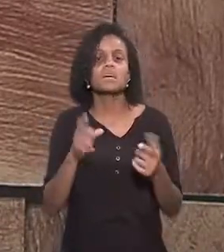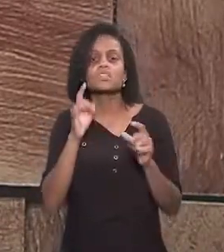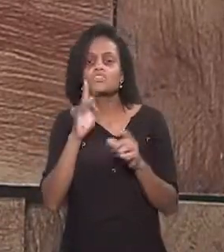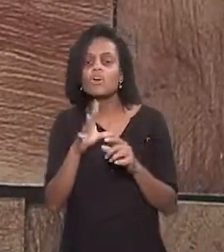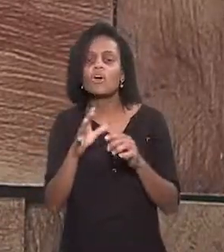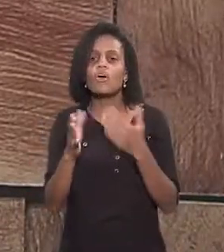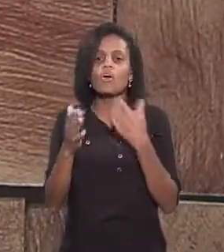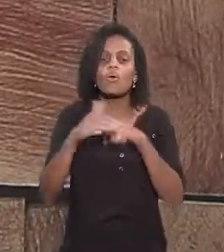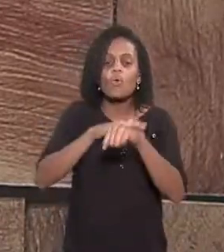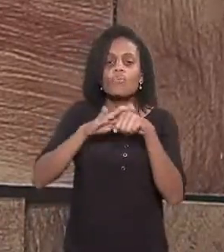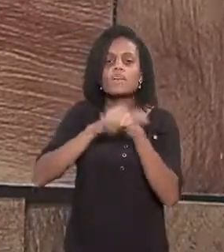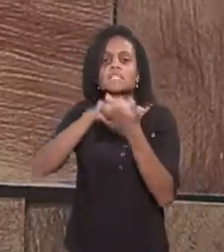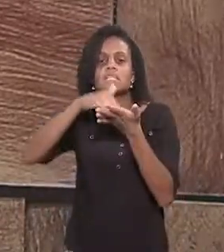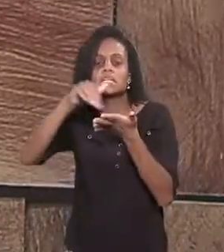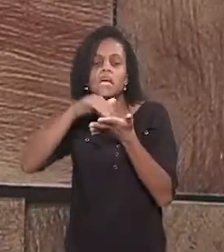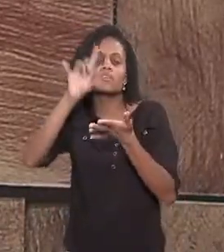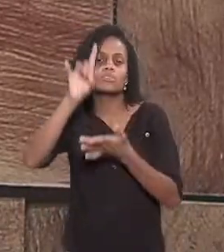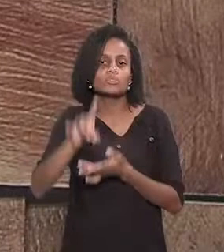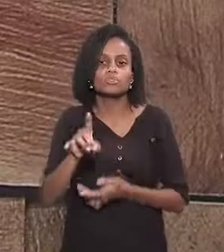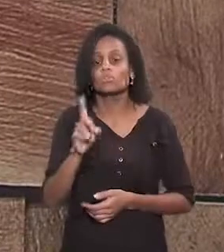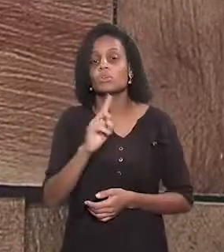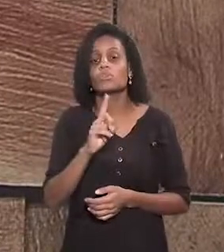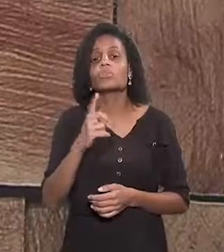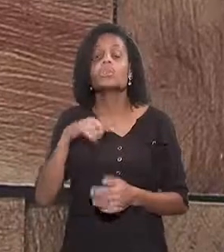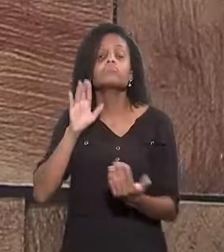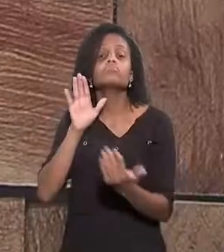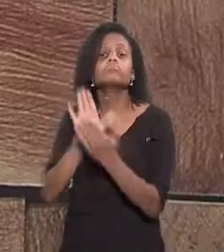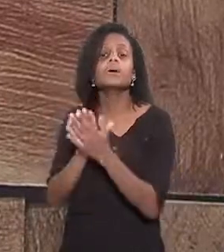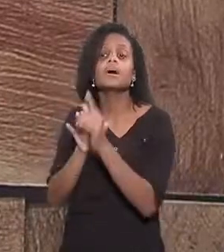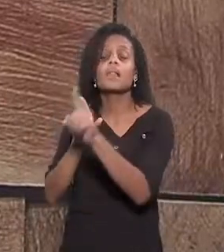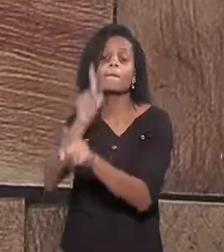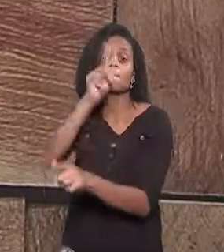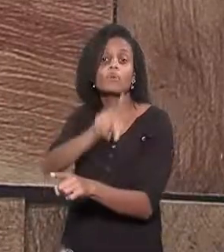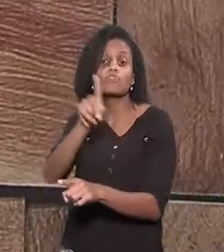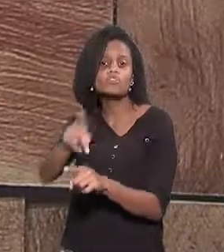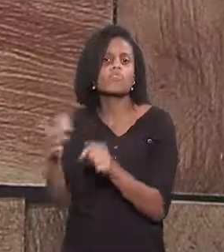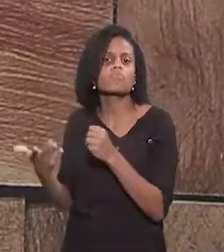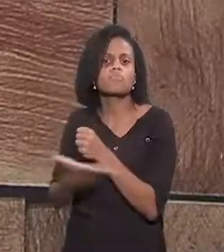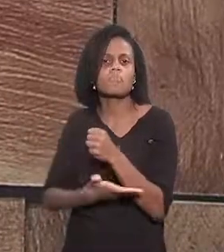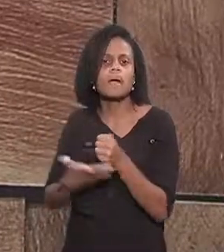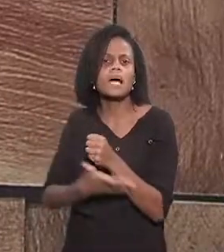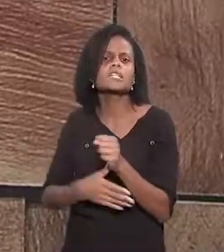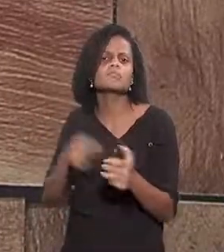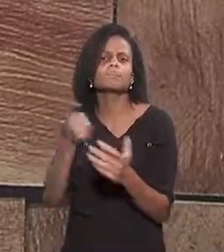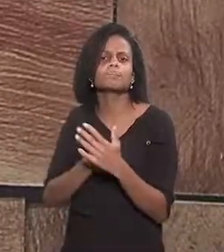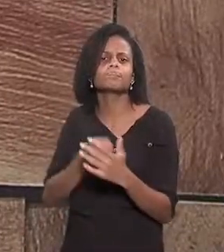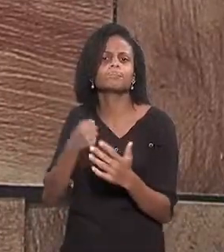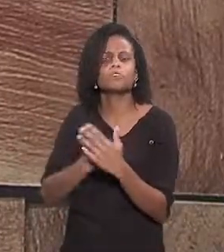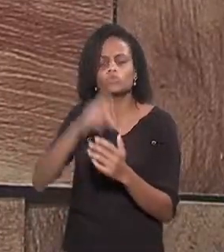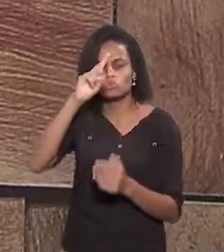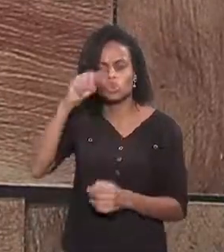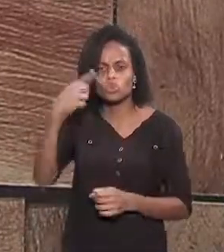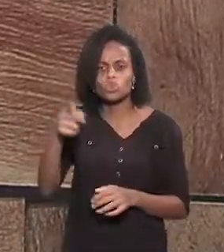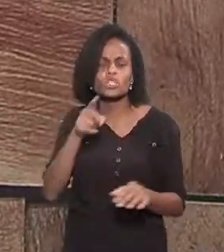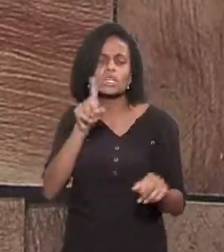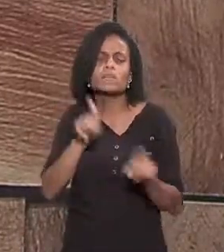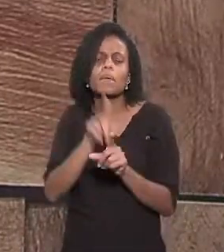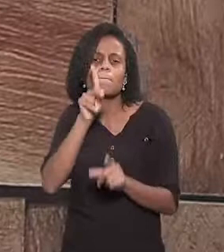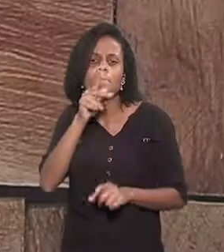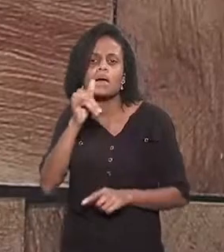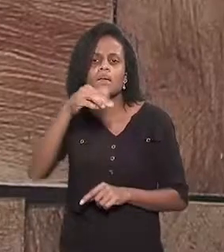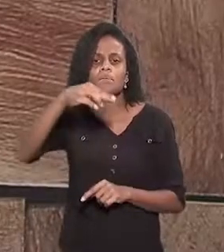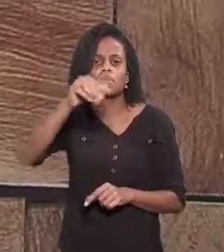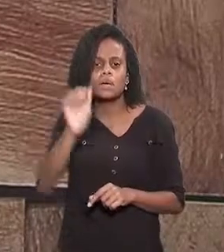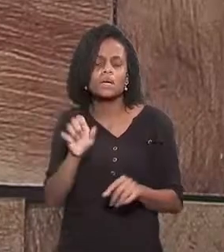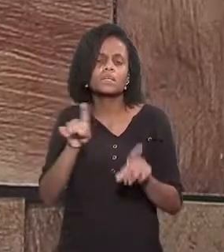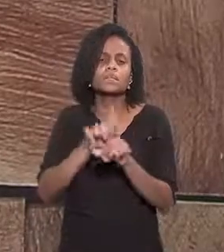entre secretários, entre diretores. A gente tem que conversar com os professores, quem está na base, quem está ali no dia a dia, conversar com os